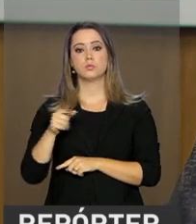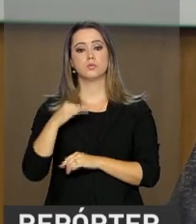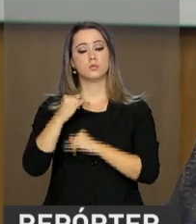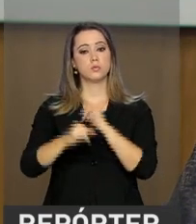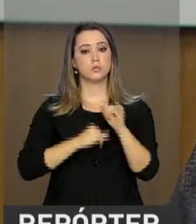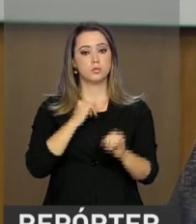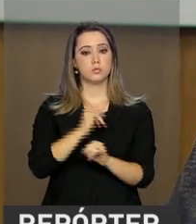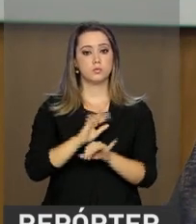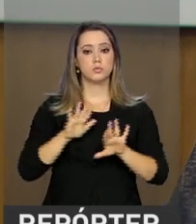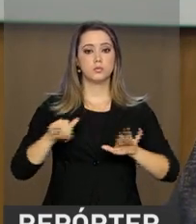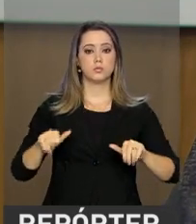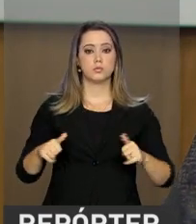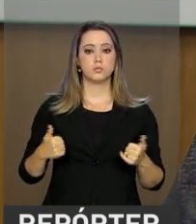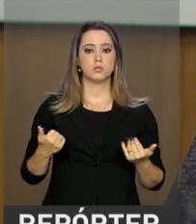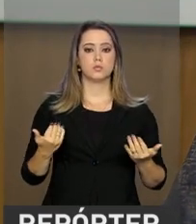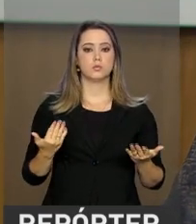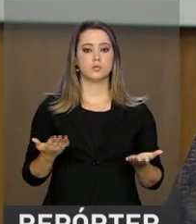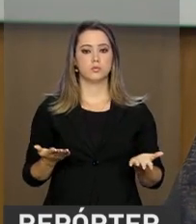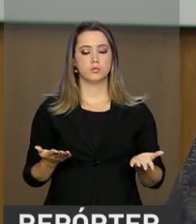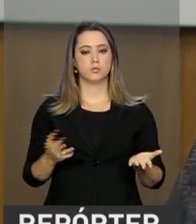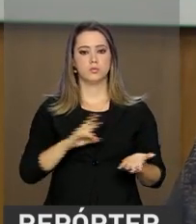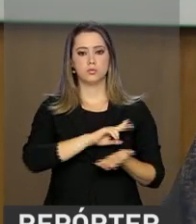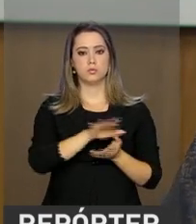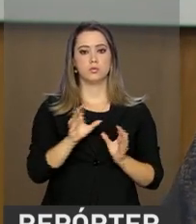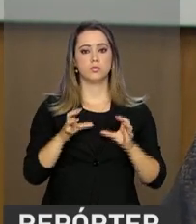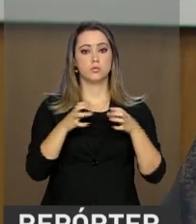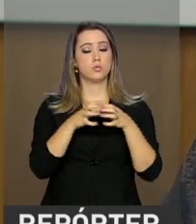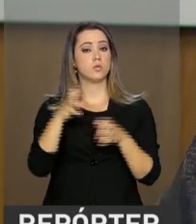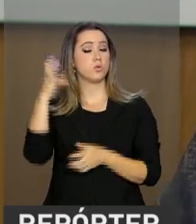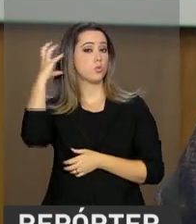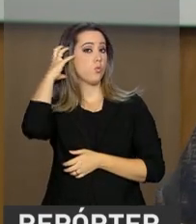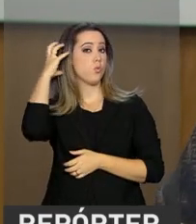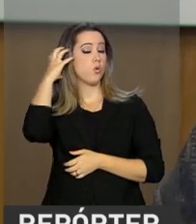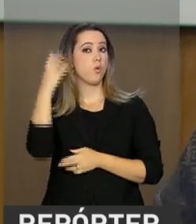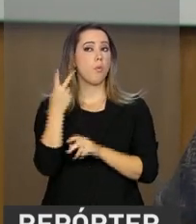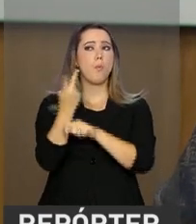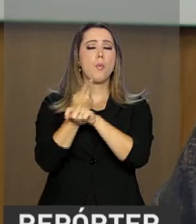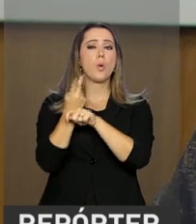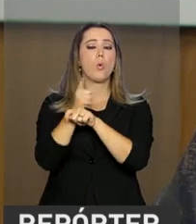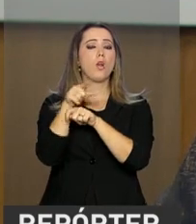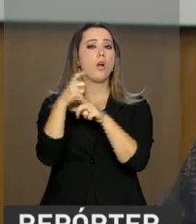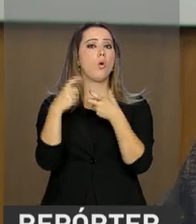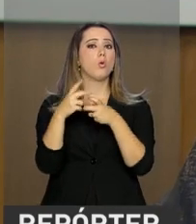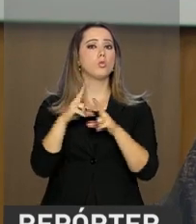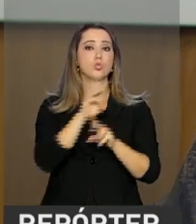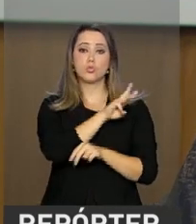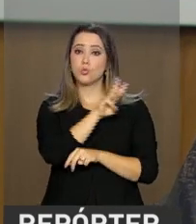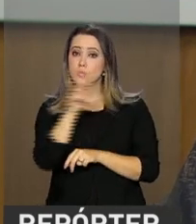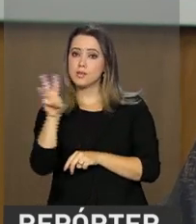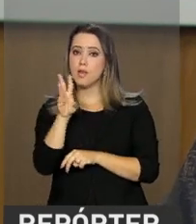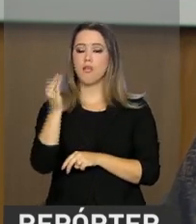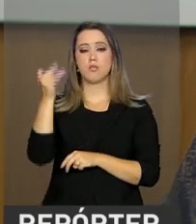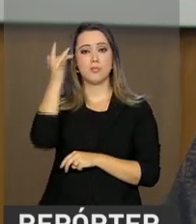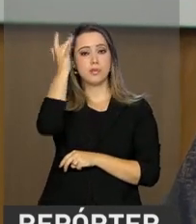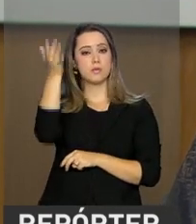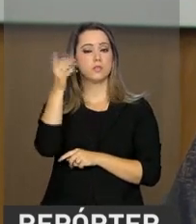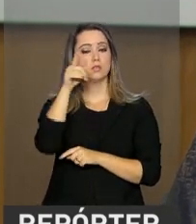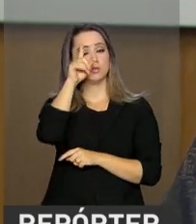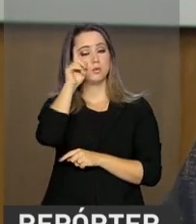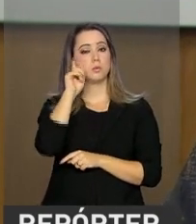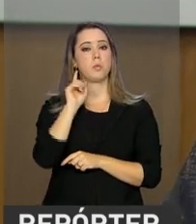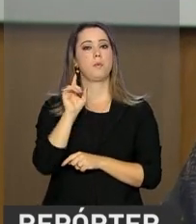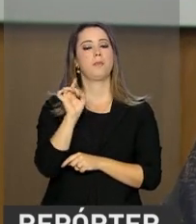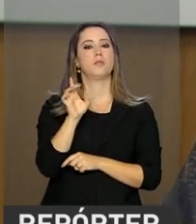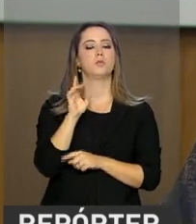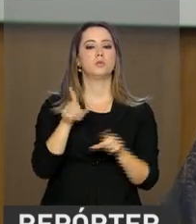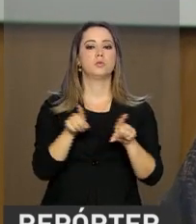e com isso várias áreas passaram a optar por buscar diretamente no site isso conteúdo inclusive não